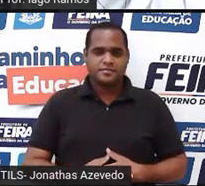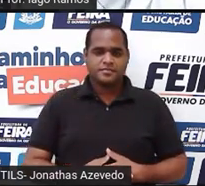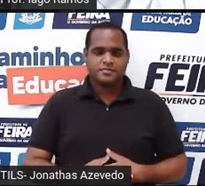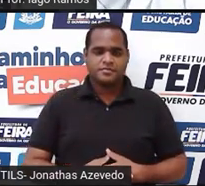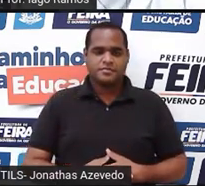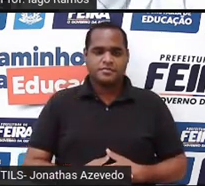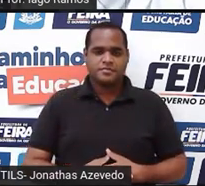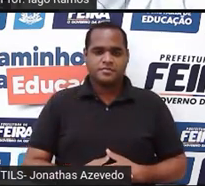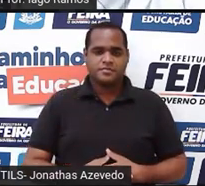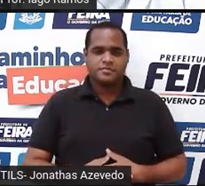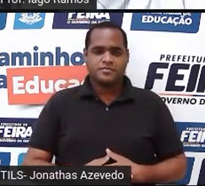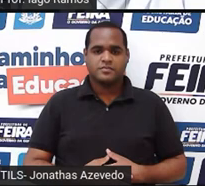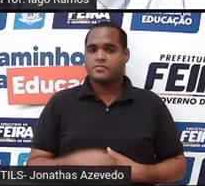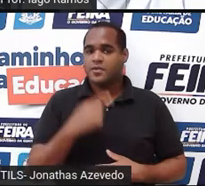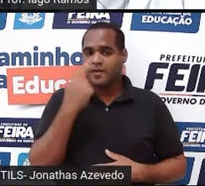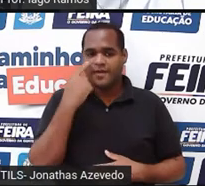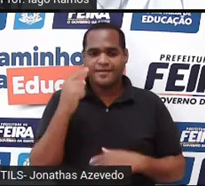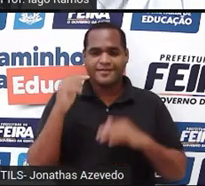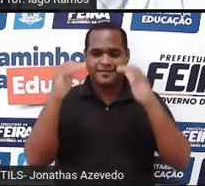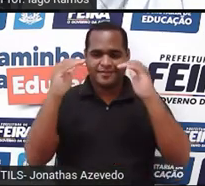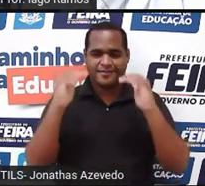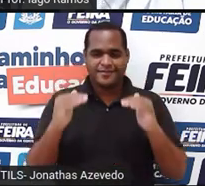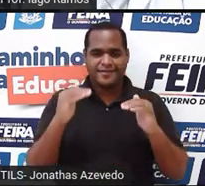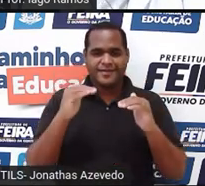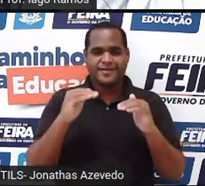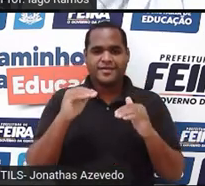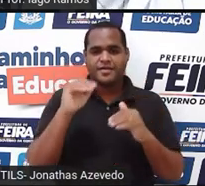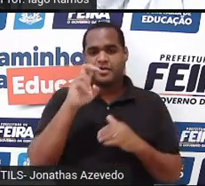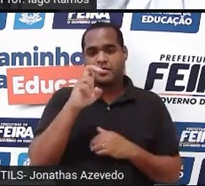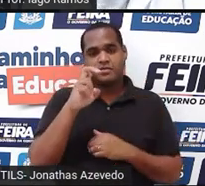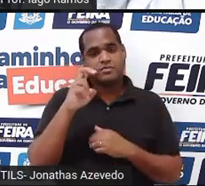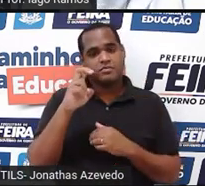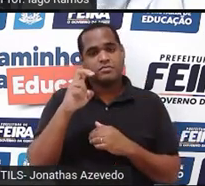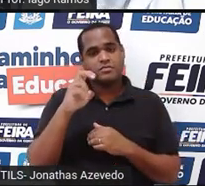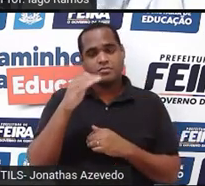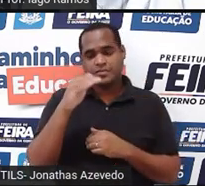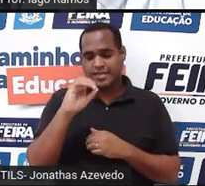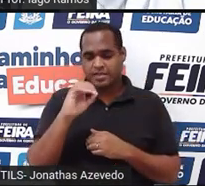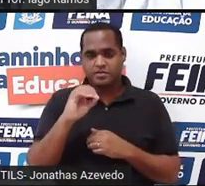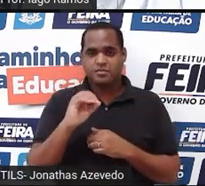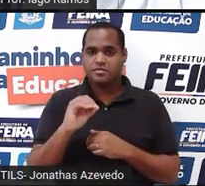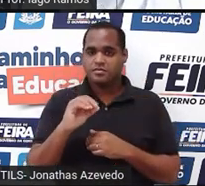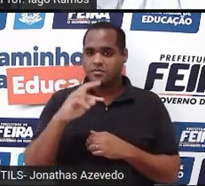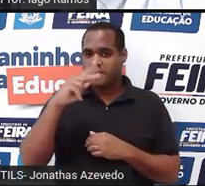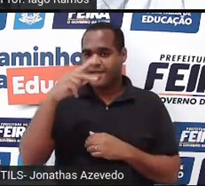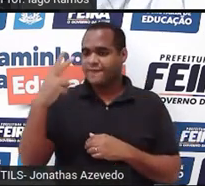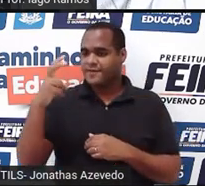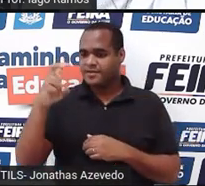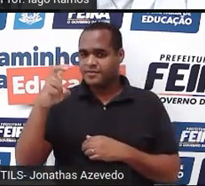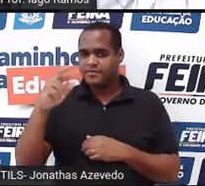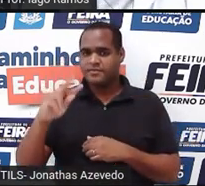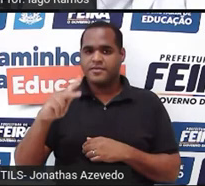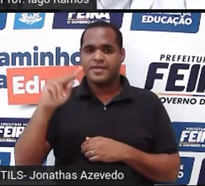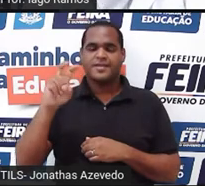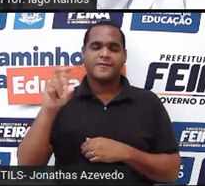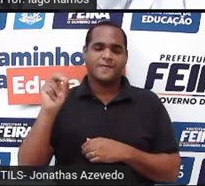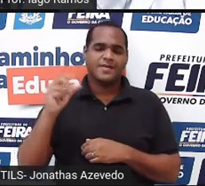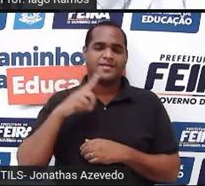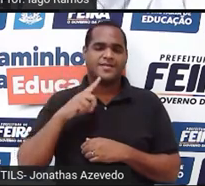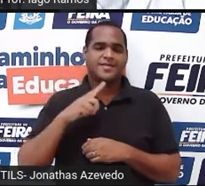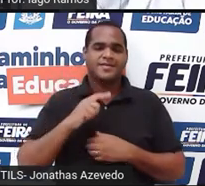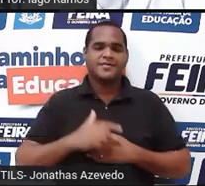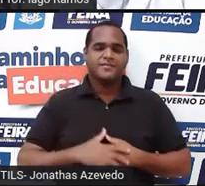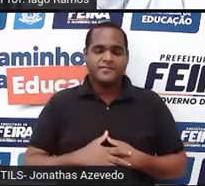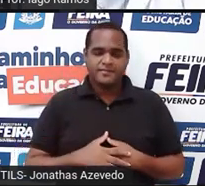é bom e aí a gente olha os valores o seguinte de cinco para dez aumenta de 25 para 50 Aumenta